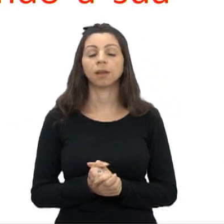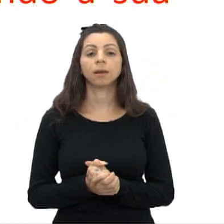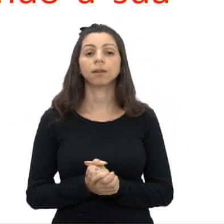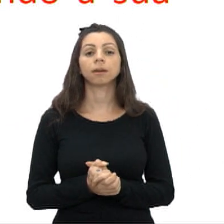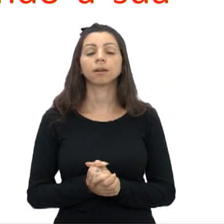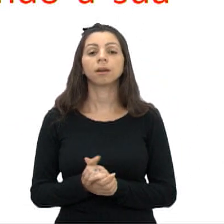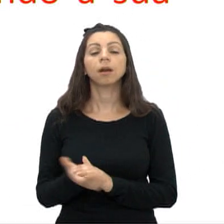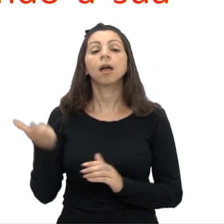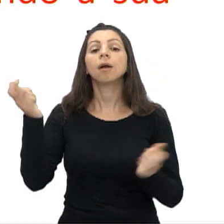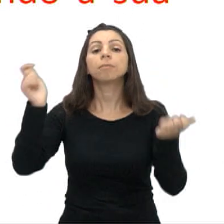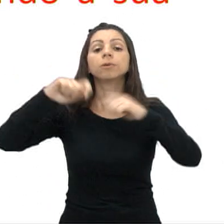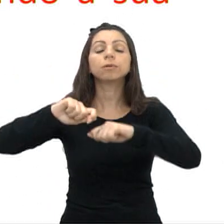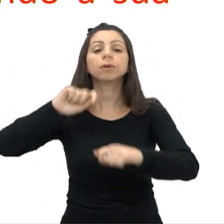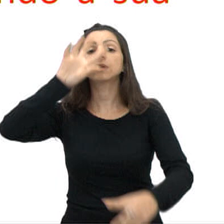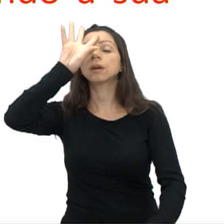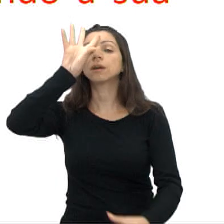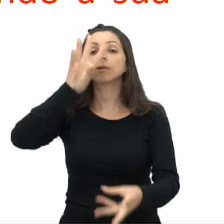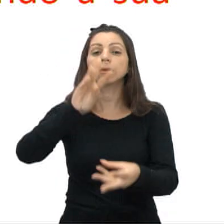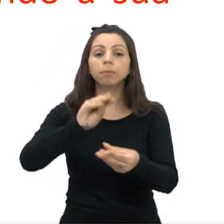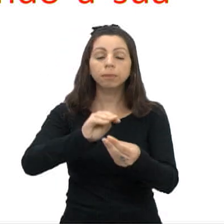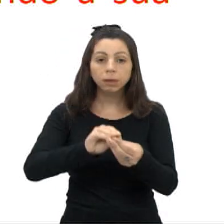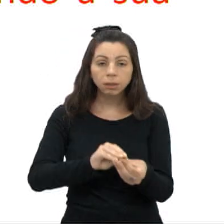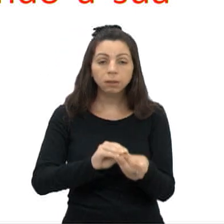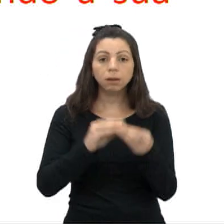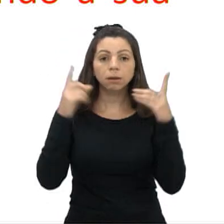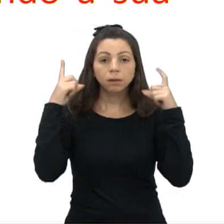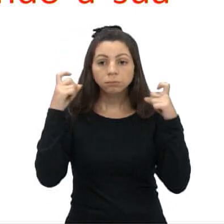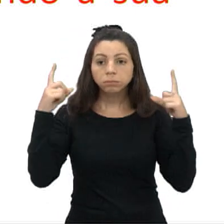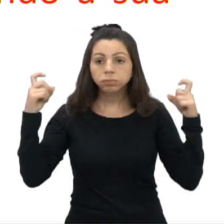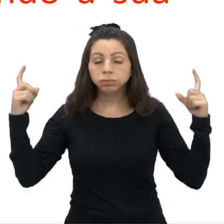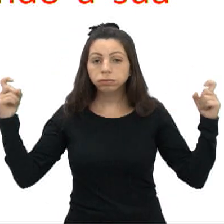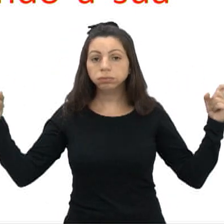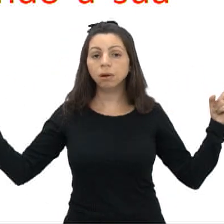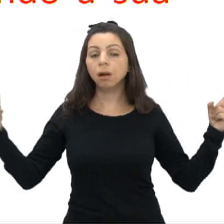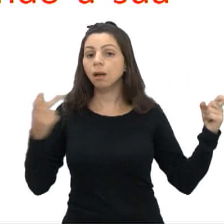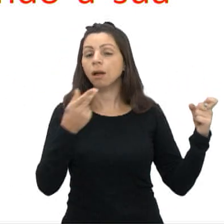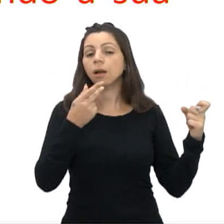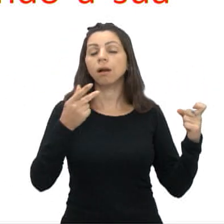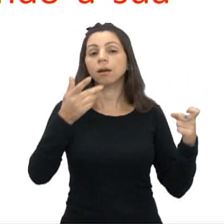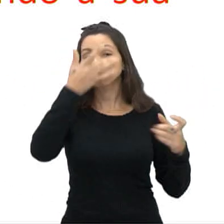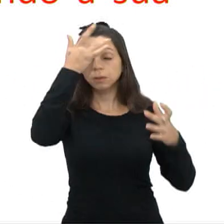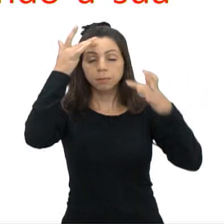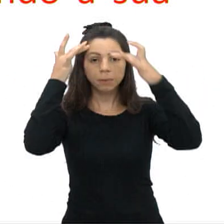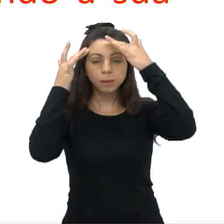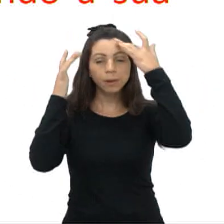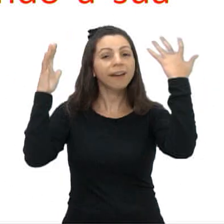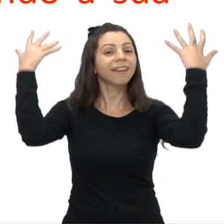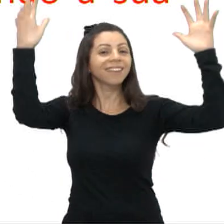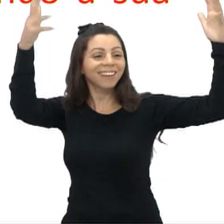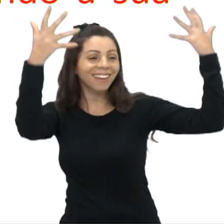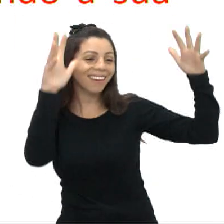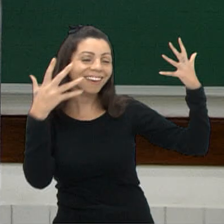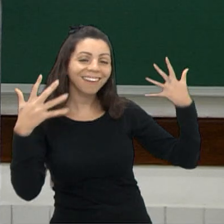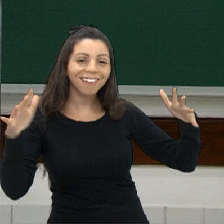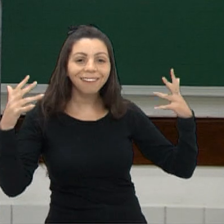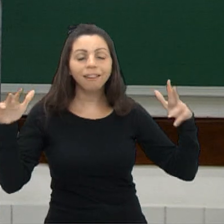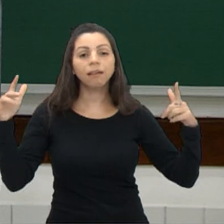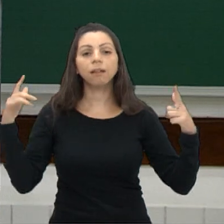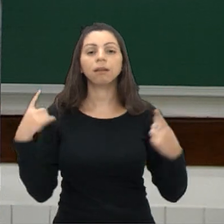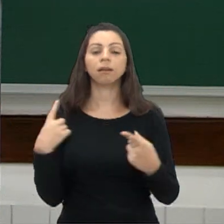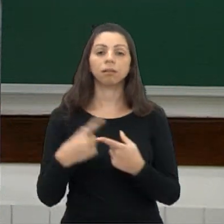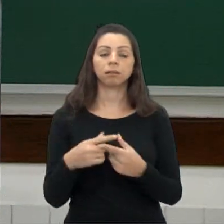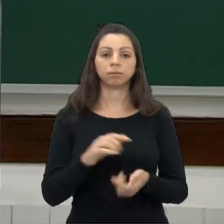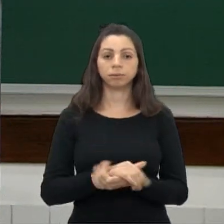que o barulho será das pessoas ligando suas TVs e comemorando a sua volta. Quando o pai